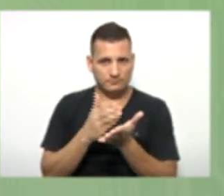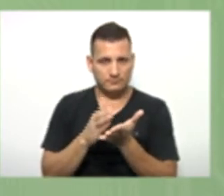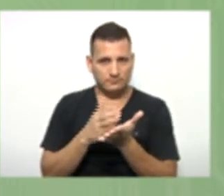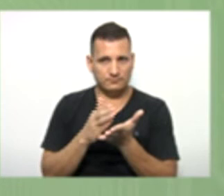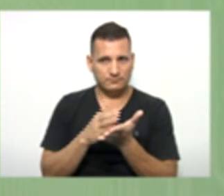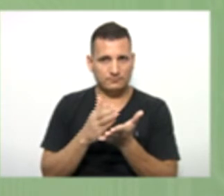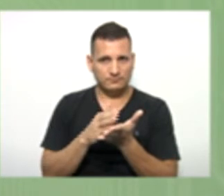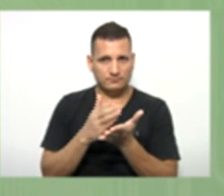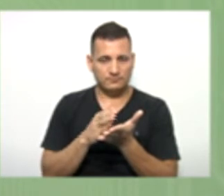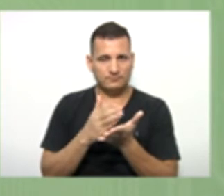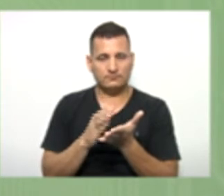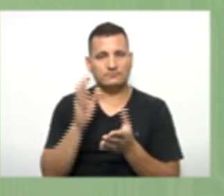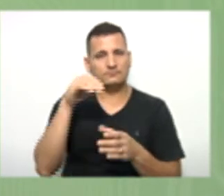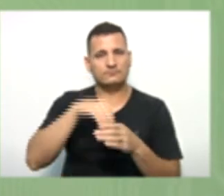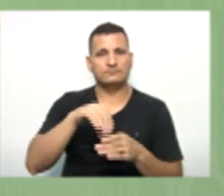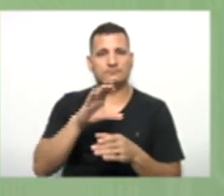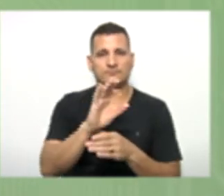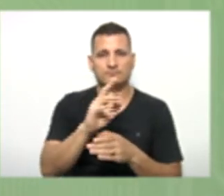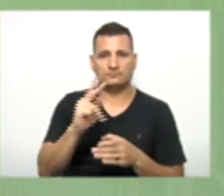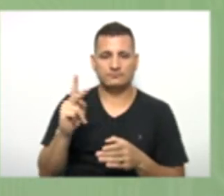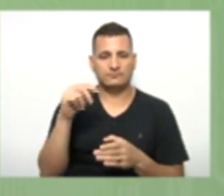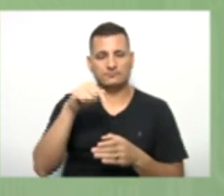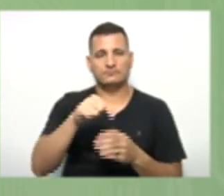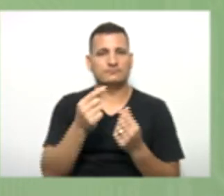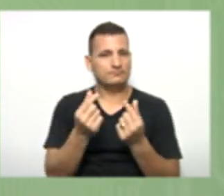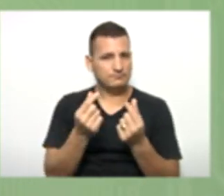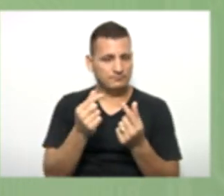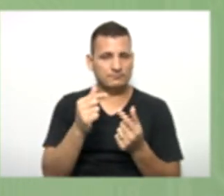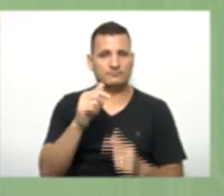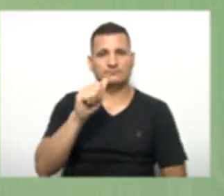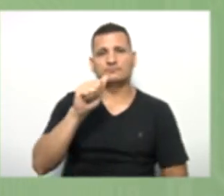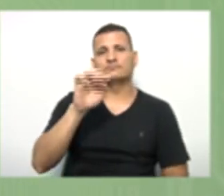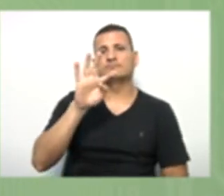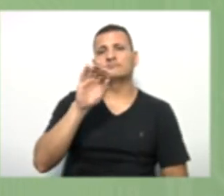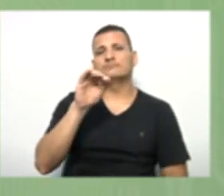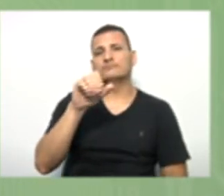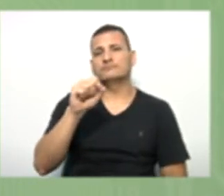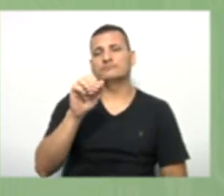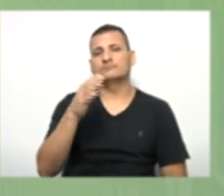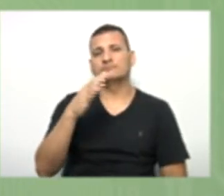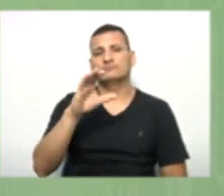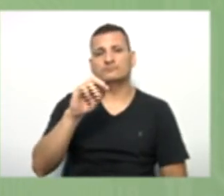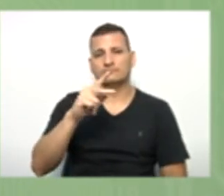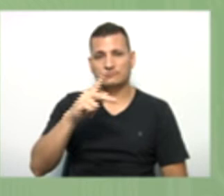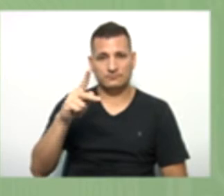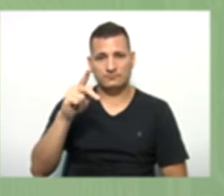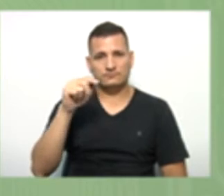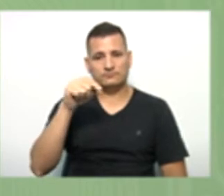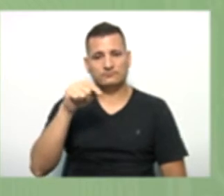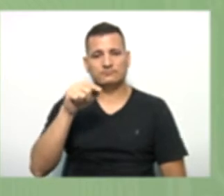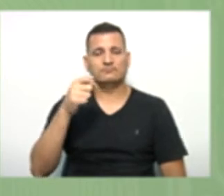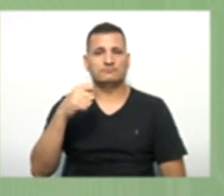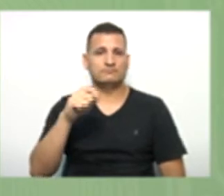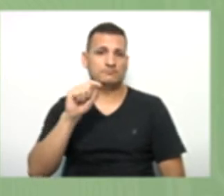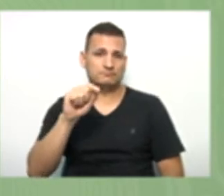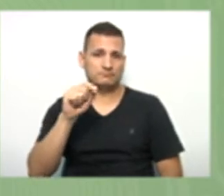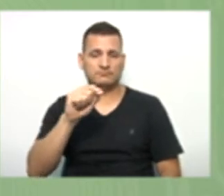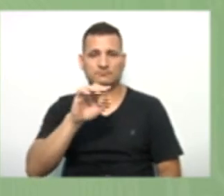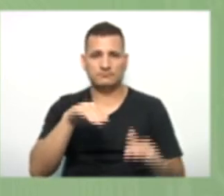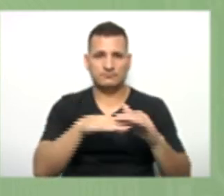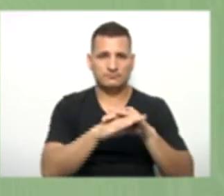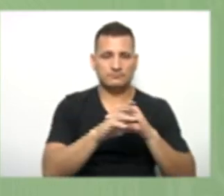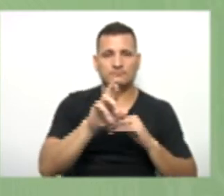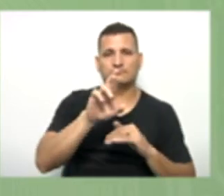exercício financeiro dos atos cooperativos deverão ser constituídos reserva